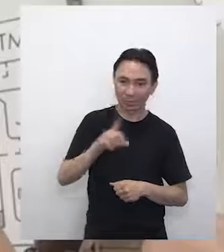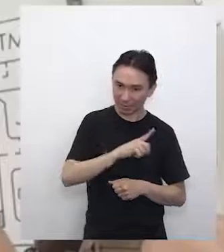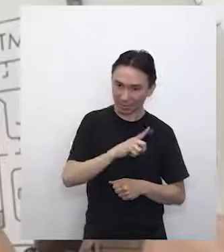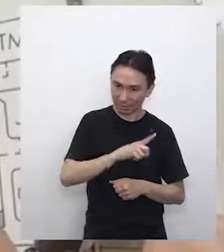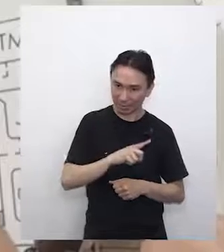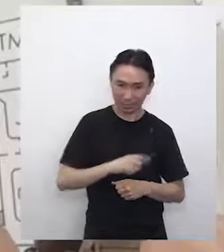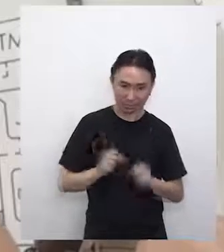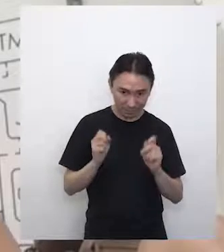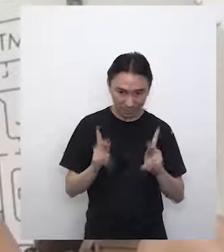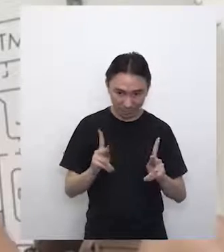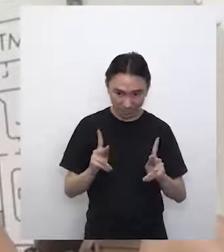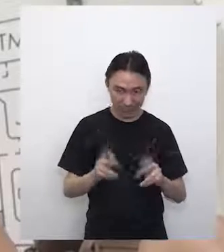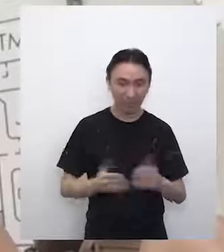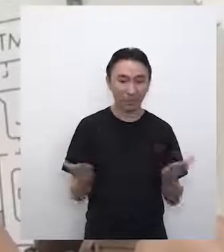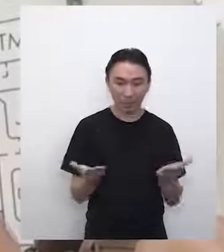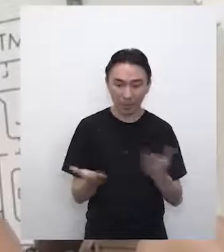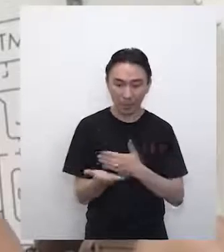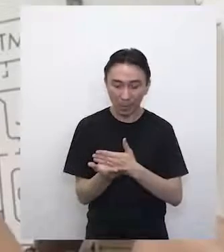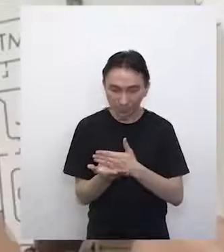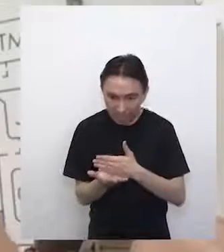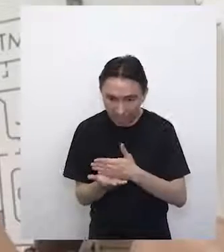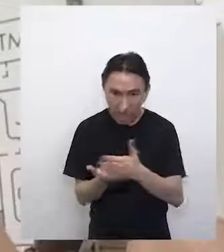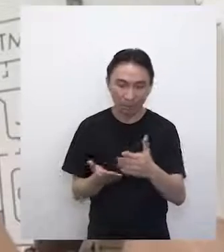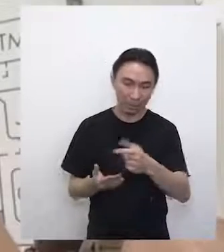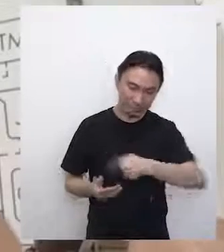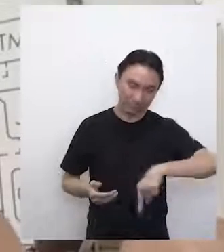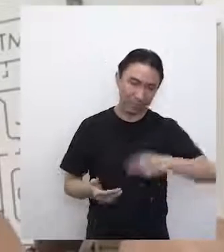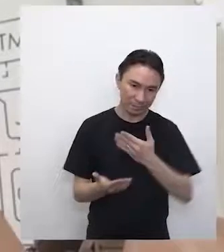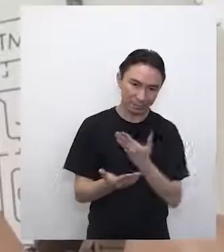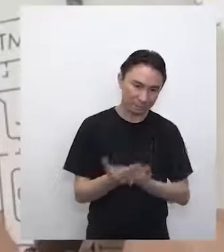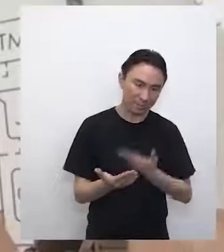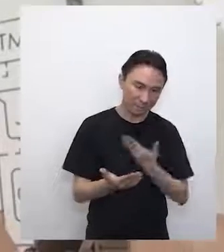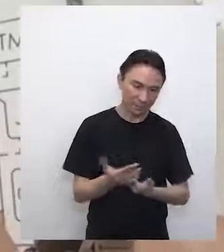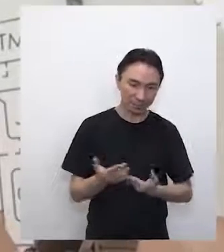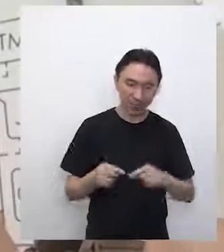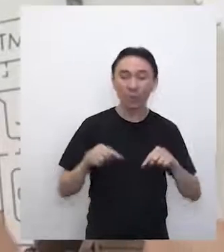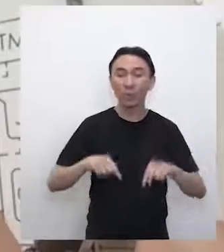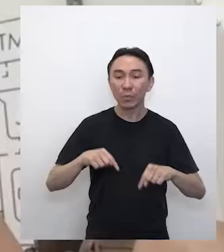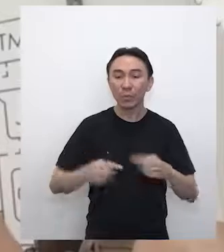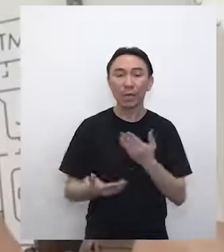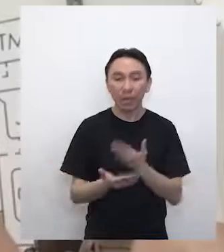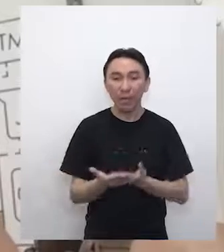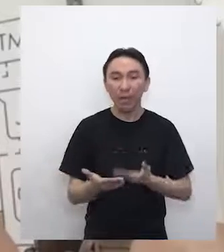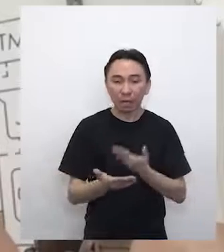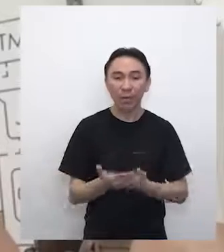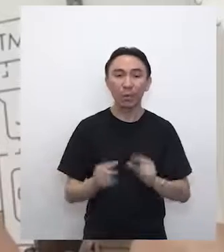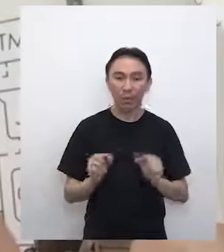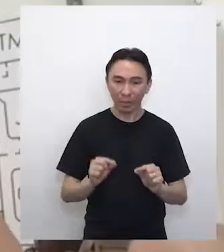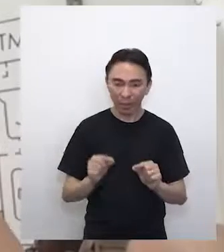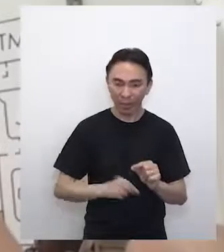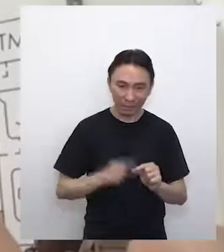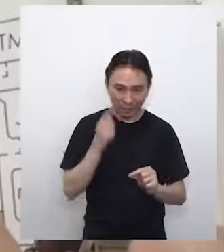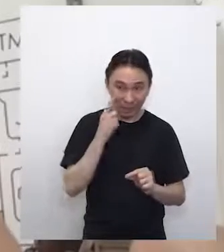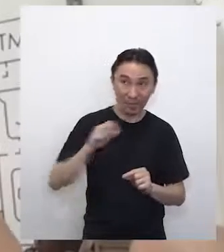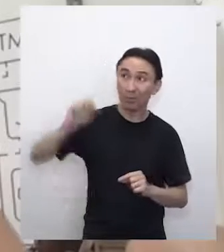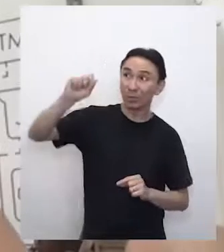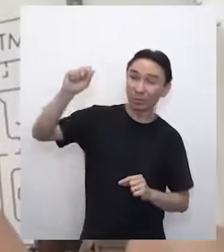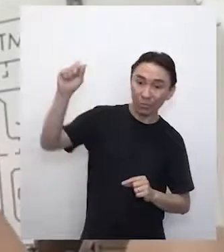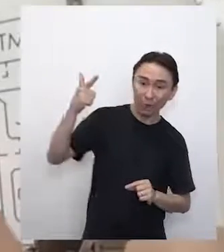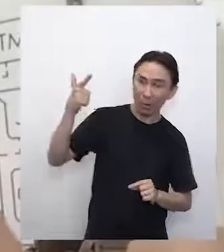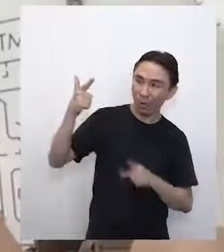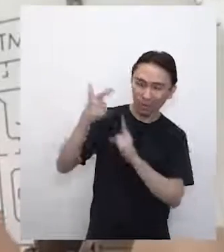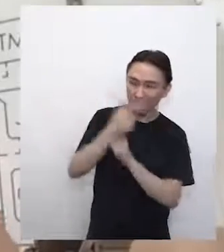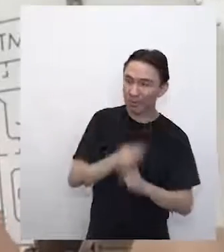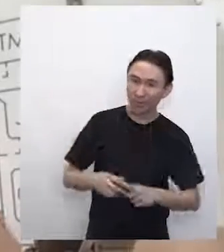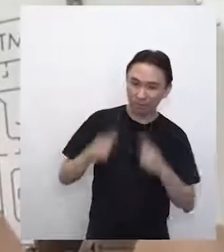bom? Então, a gente vai começar aqui a nossa aula daqui a pouquinho. A nossa aula de hoje chama Se Liga no Sol, faça a sua placa